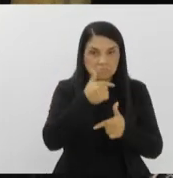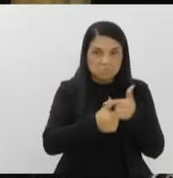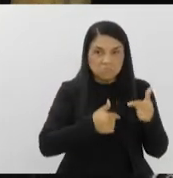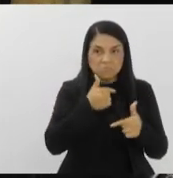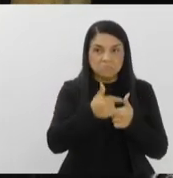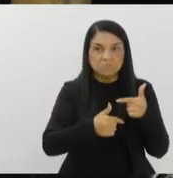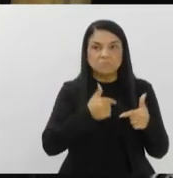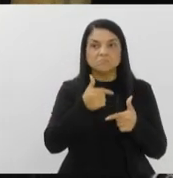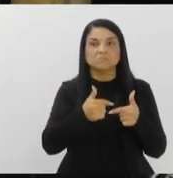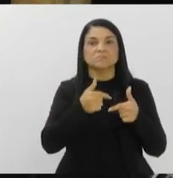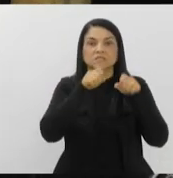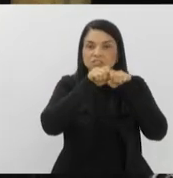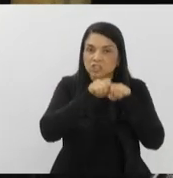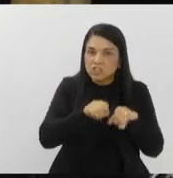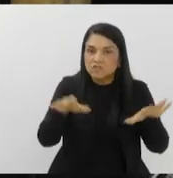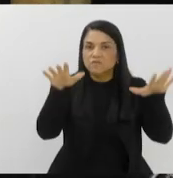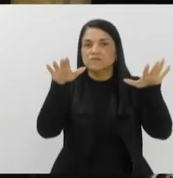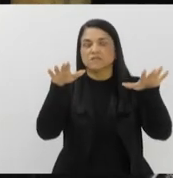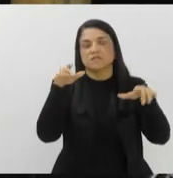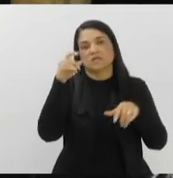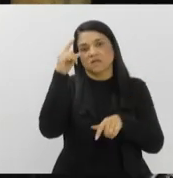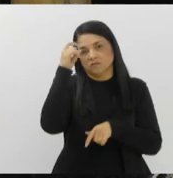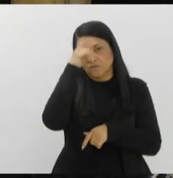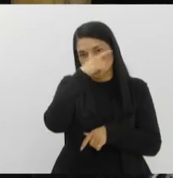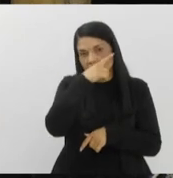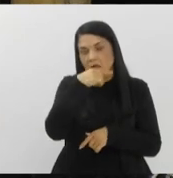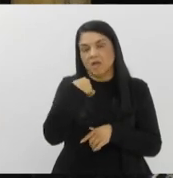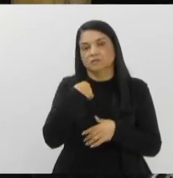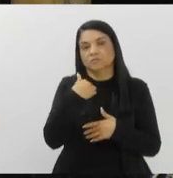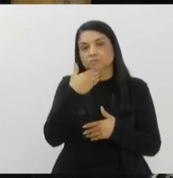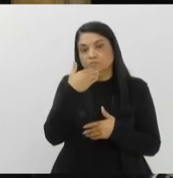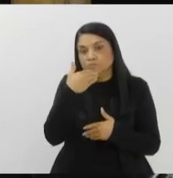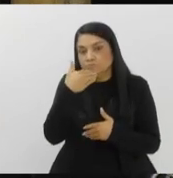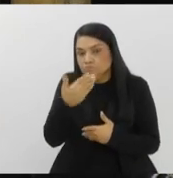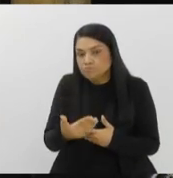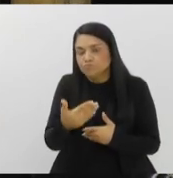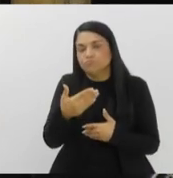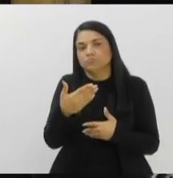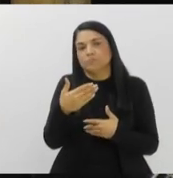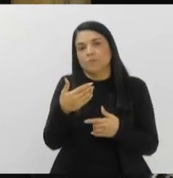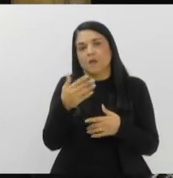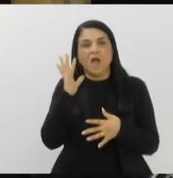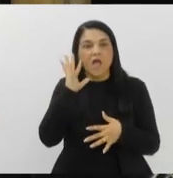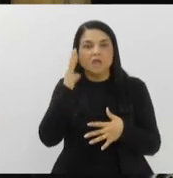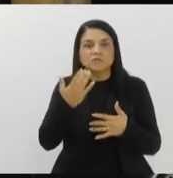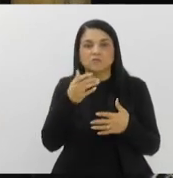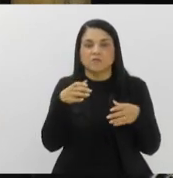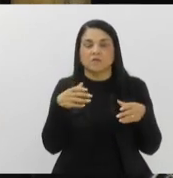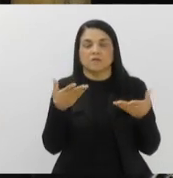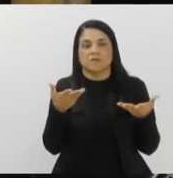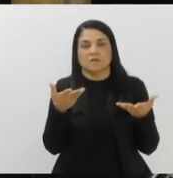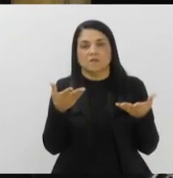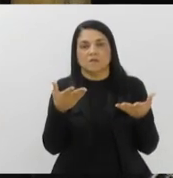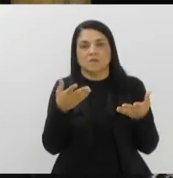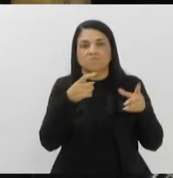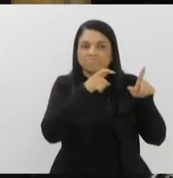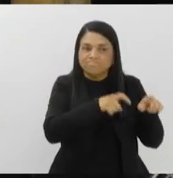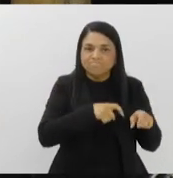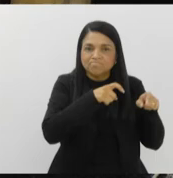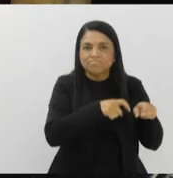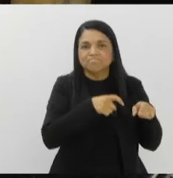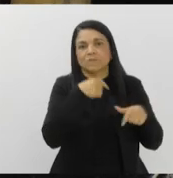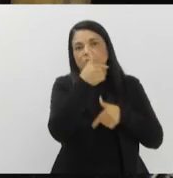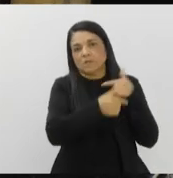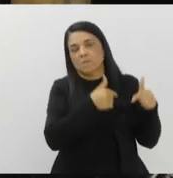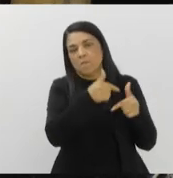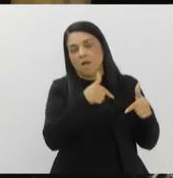para trabalhar e difundir essa dificuldade, essa demanda de nós mulheres. A gente está com um grupo de mulheres, e onde a gente